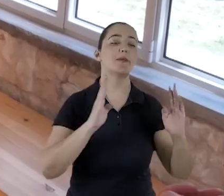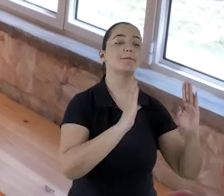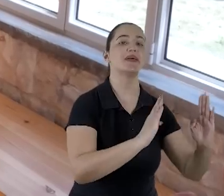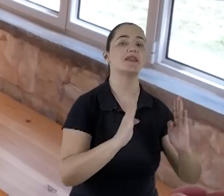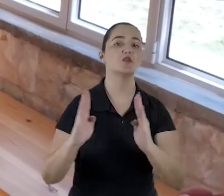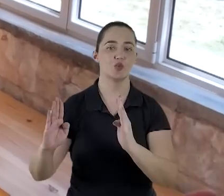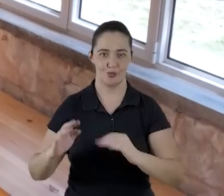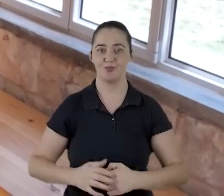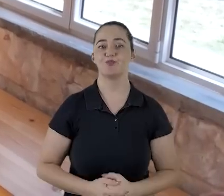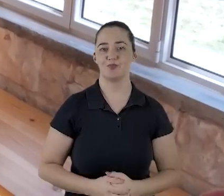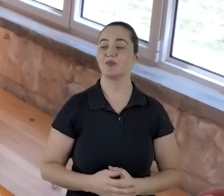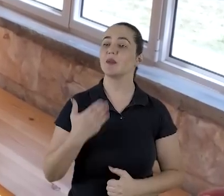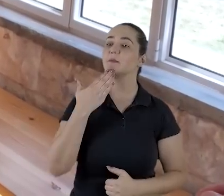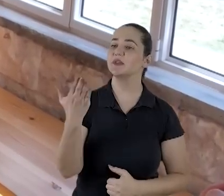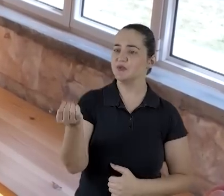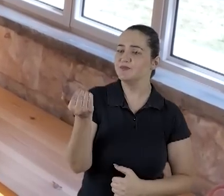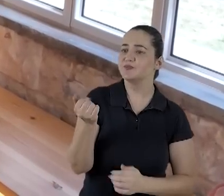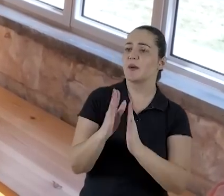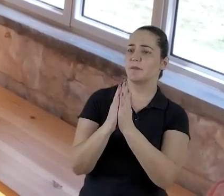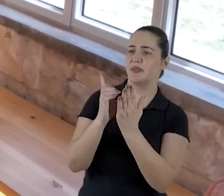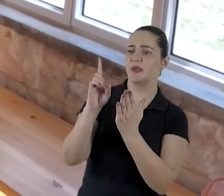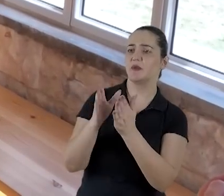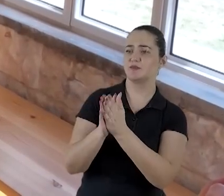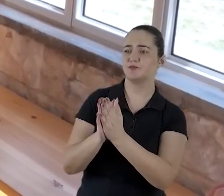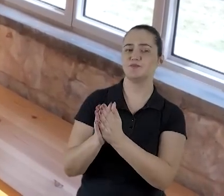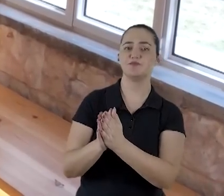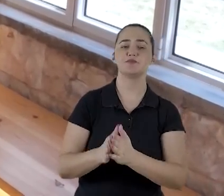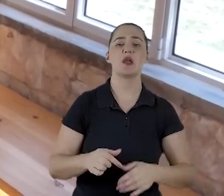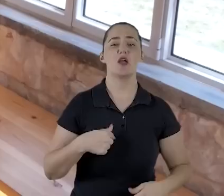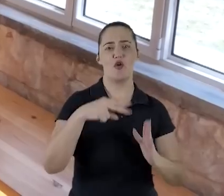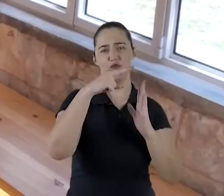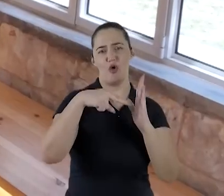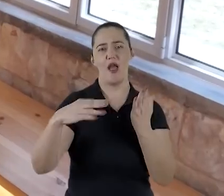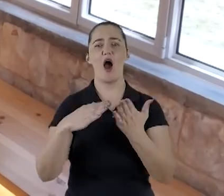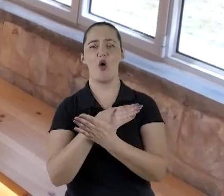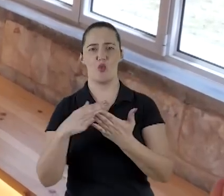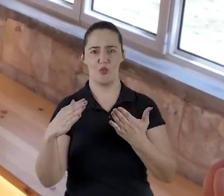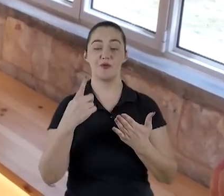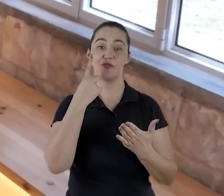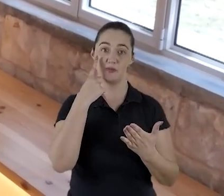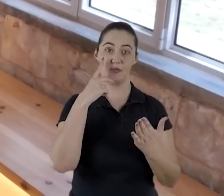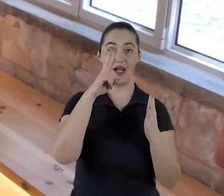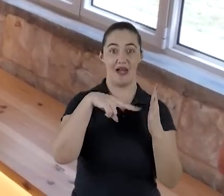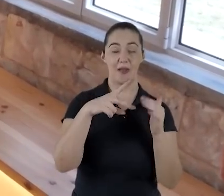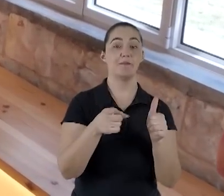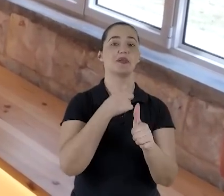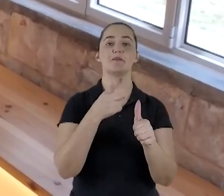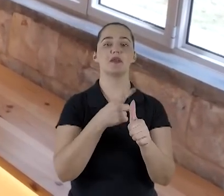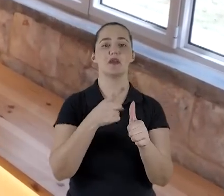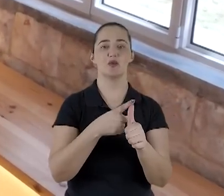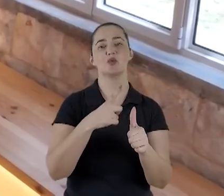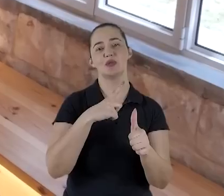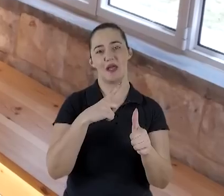tem quanto à cronologia desse lugar, tá certo? Vou pedir à produção para me dar uma Bíblia aqui e eu vou ler algumas passagens para você. Vamos ler